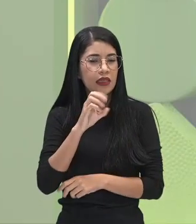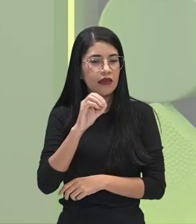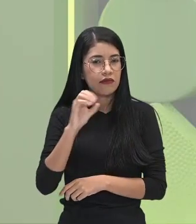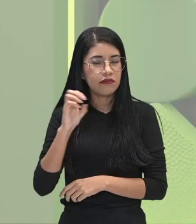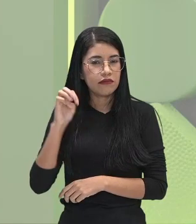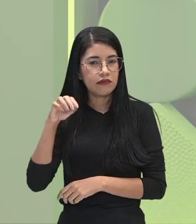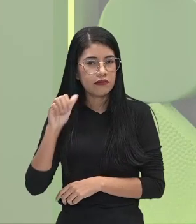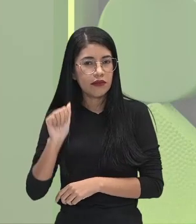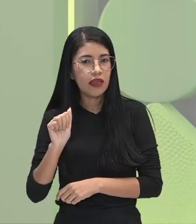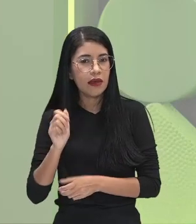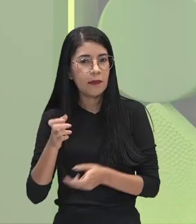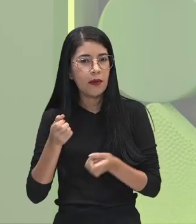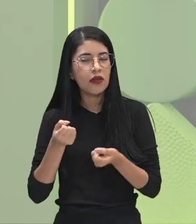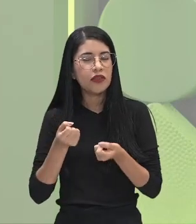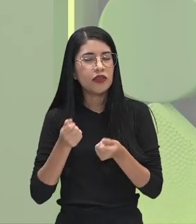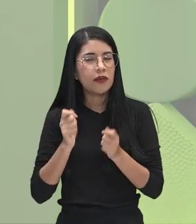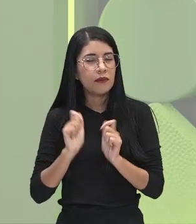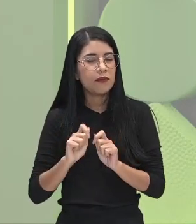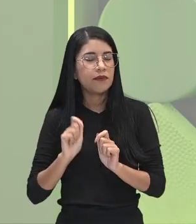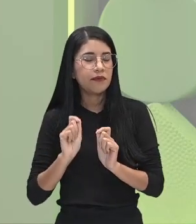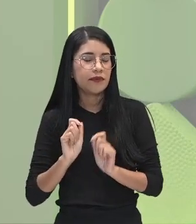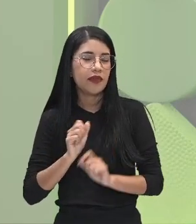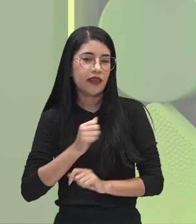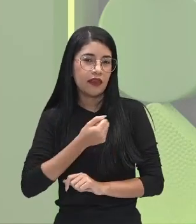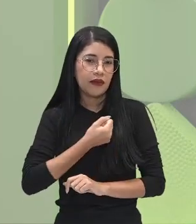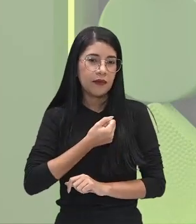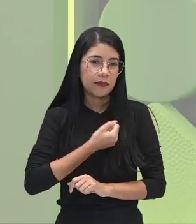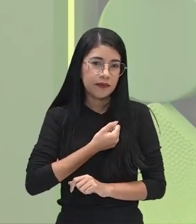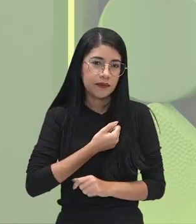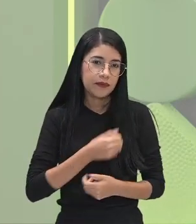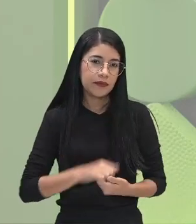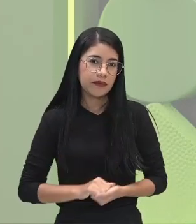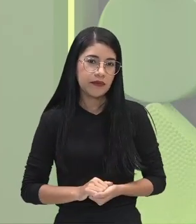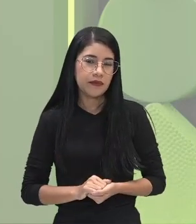parada cardíaca. Então a corrente elétrica é perigosa.